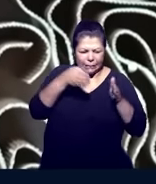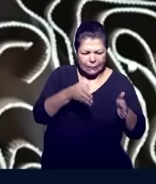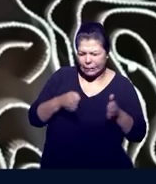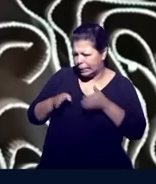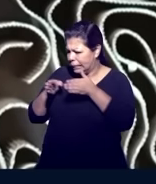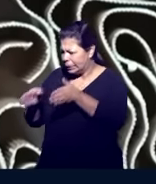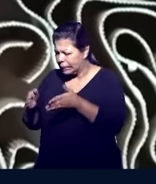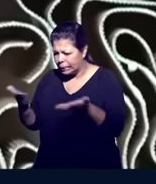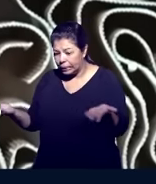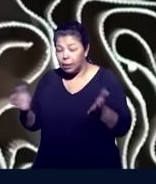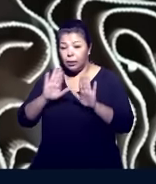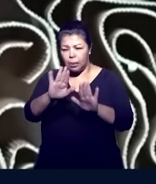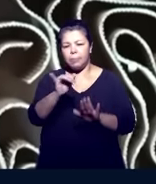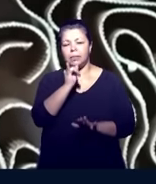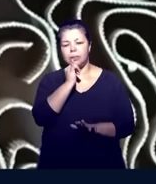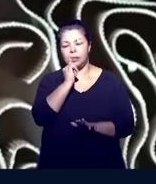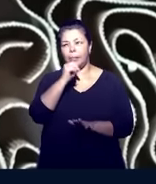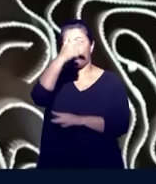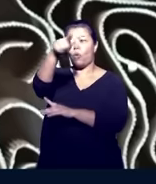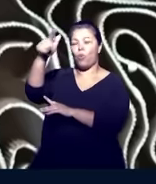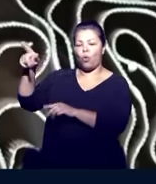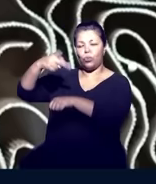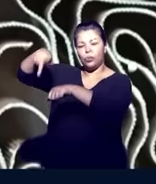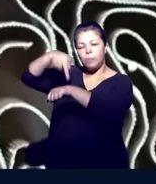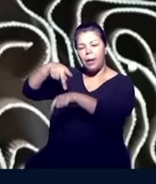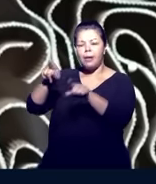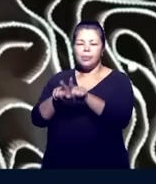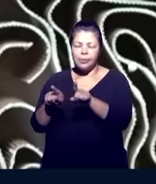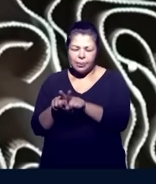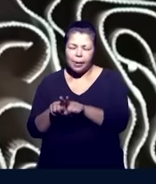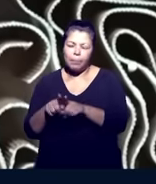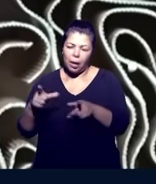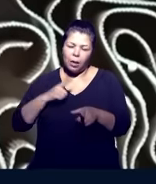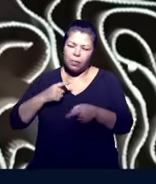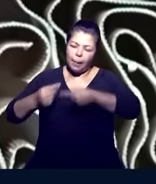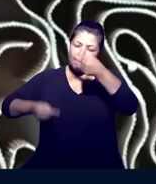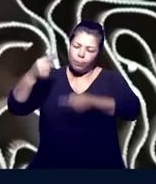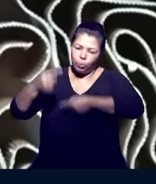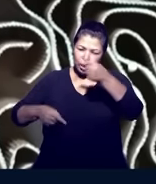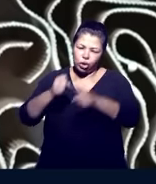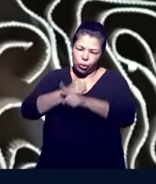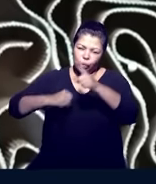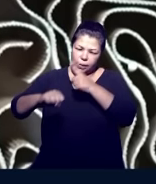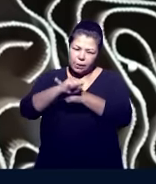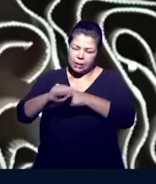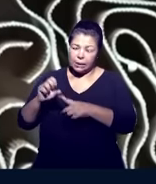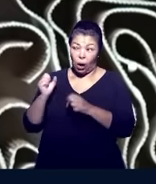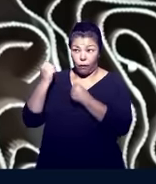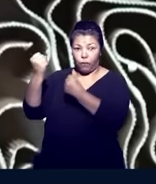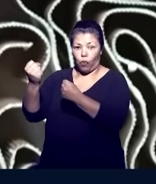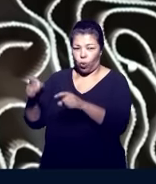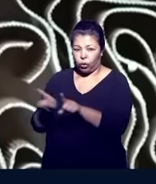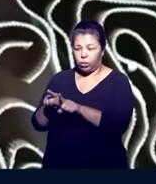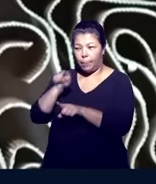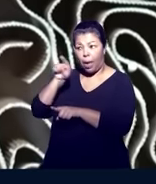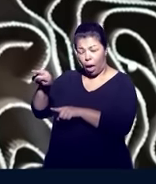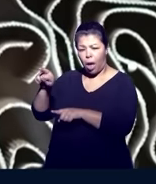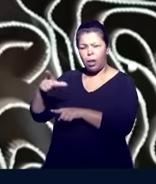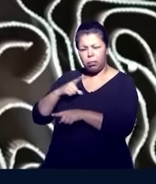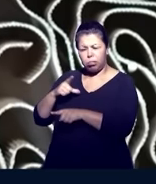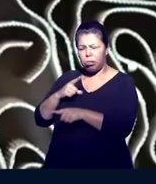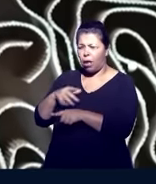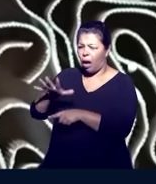exemplo de vários países do mundo países por exemplo os escandinavos que tem política social consistente eles têm as contas fiscais em